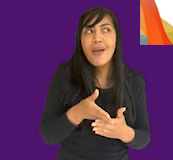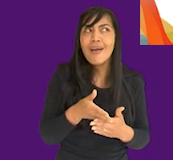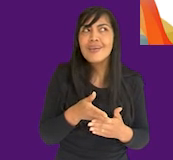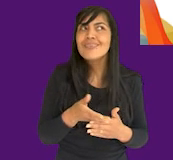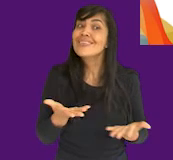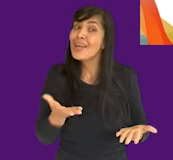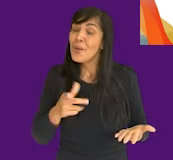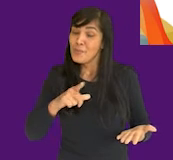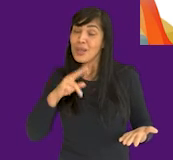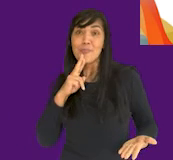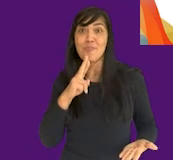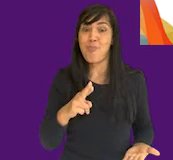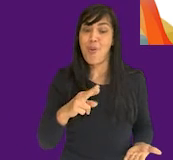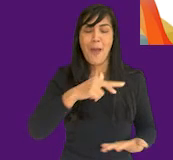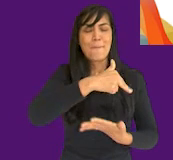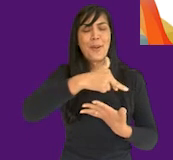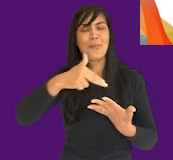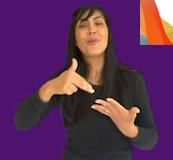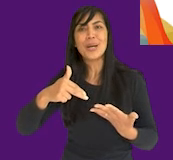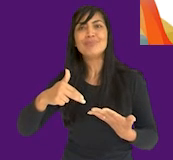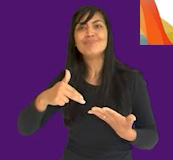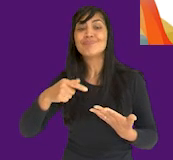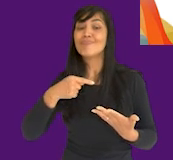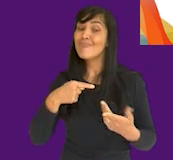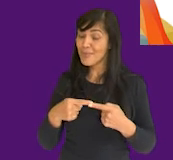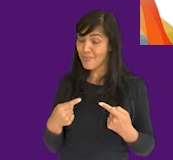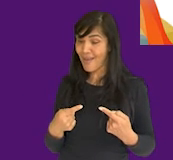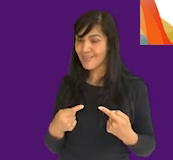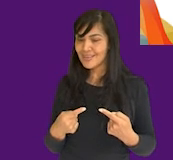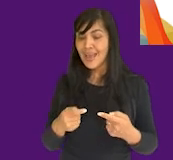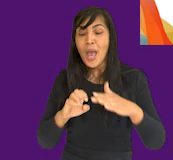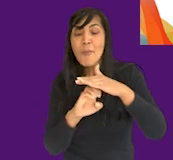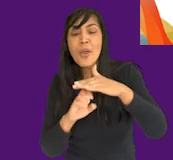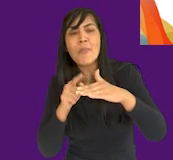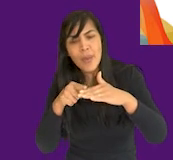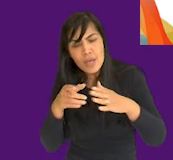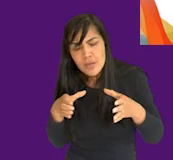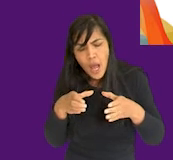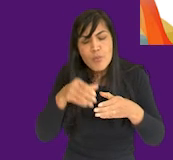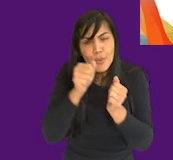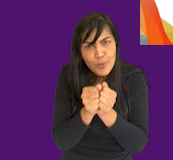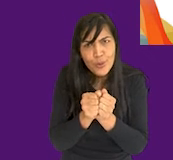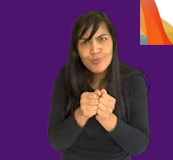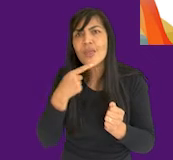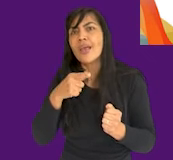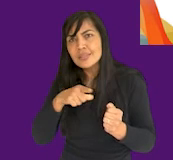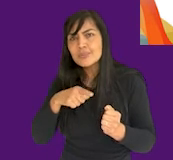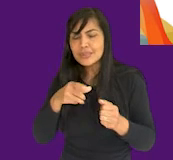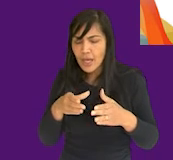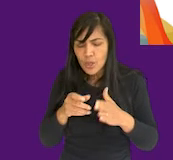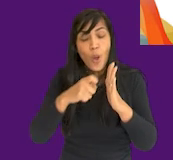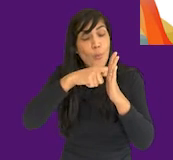Então as respostas são várias mas que eu gostaria de dizer que cada uma dessas empresas participaram como vocês podem ver aqui